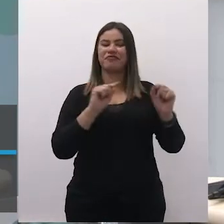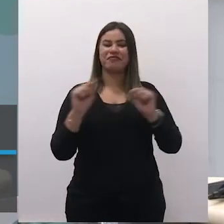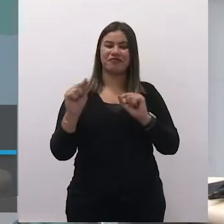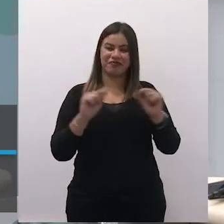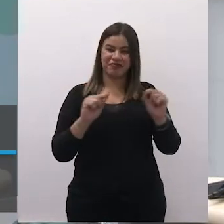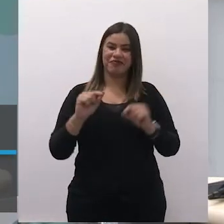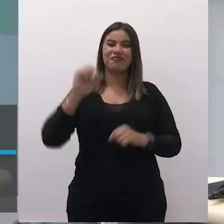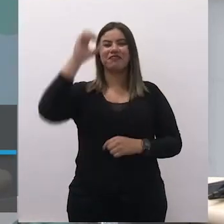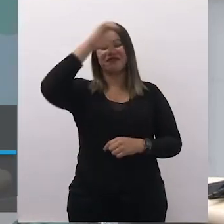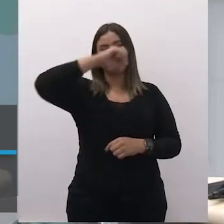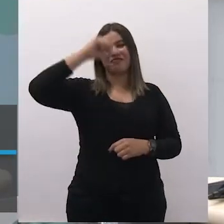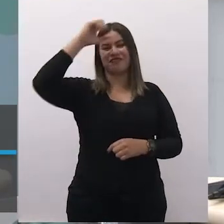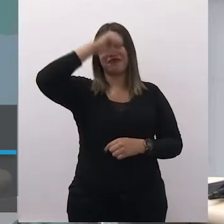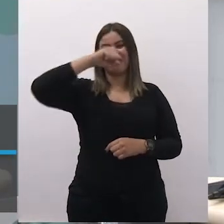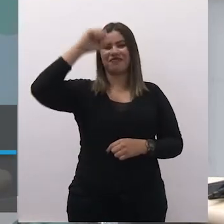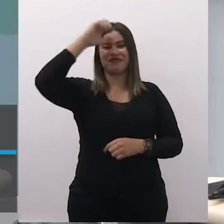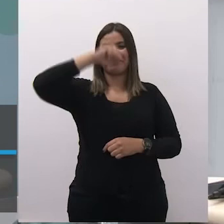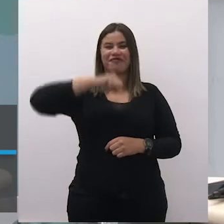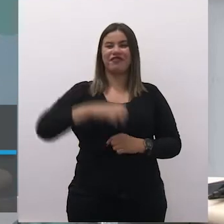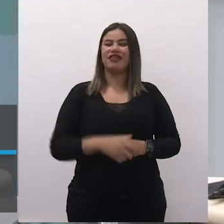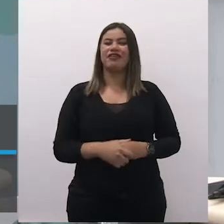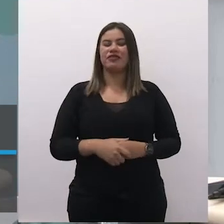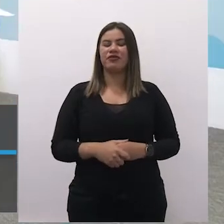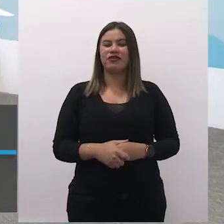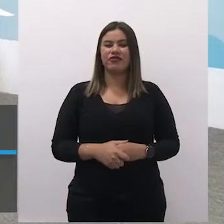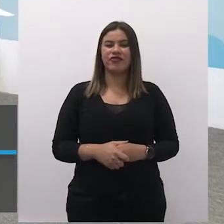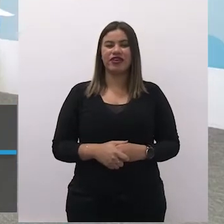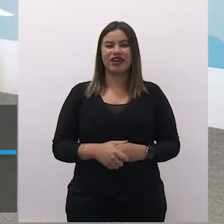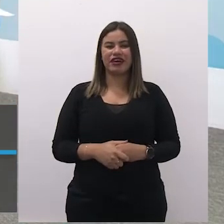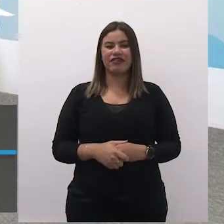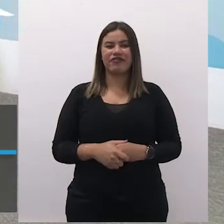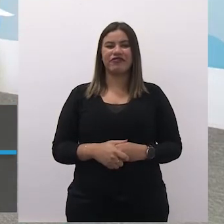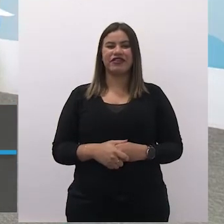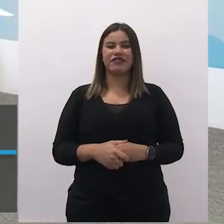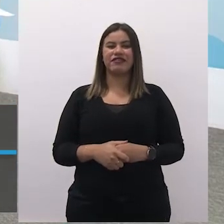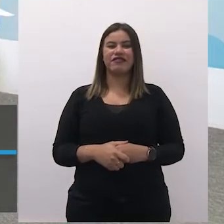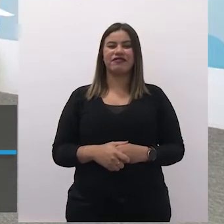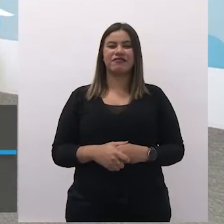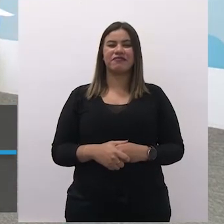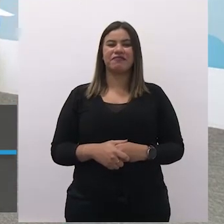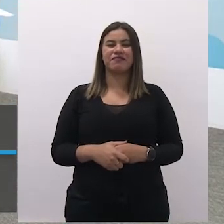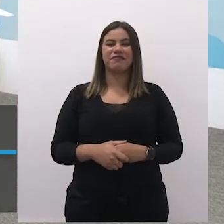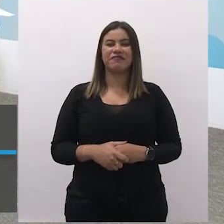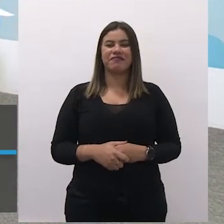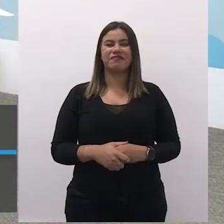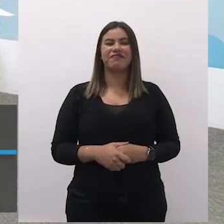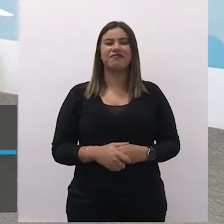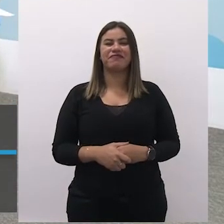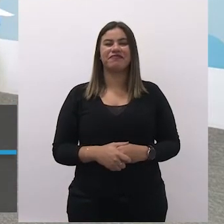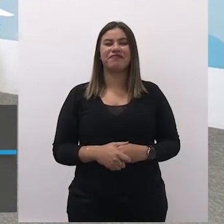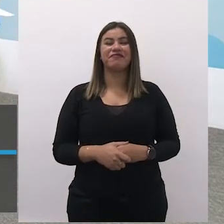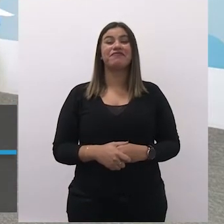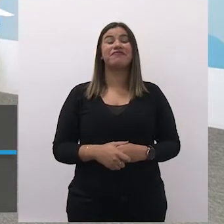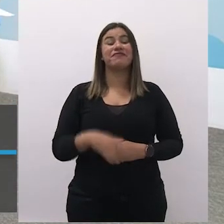é a aprendizagem do nosso estudante. Sem dúvida. Tudo bem? Bom, vamos passar para o próximo